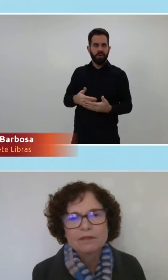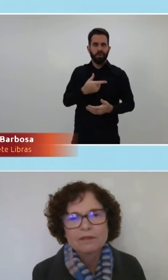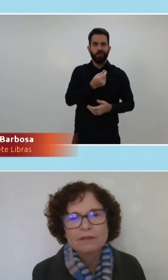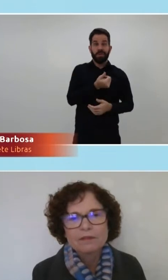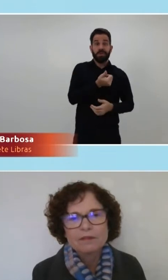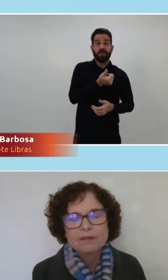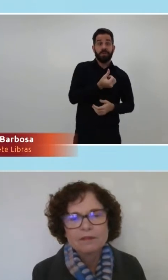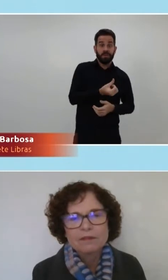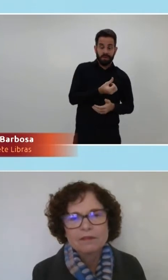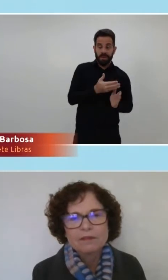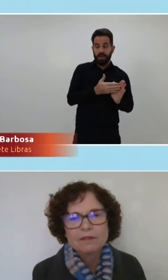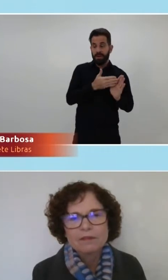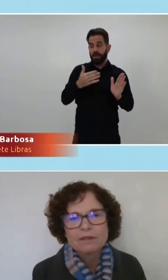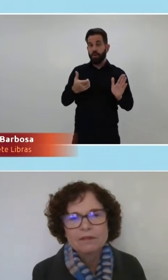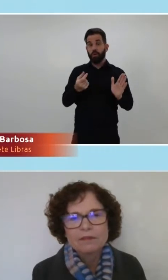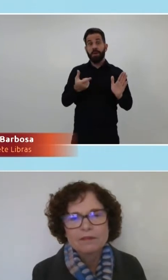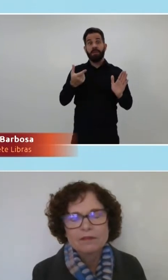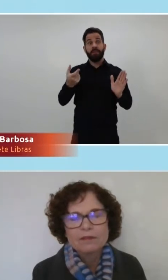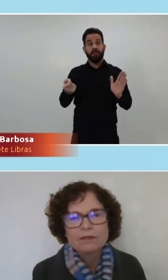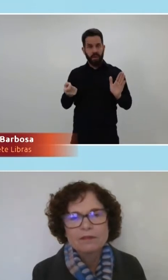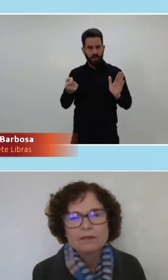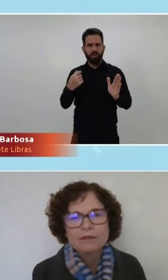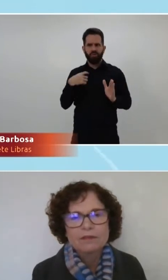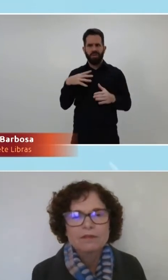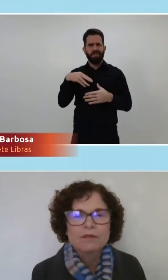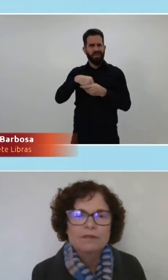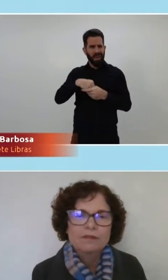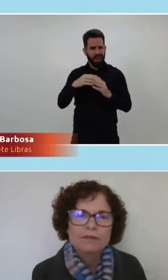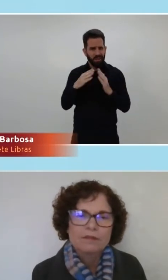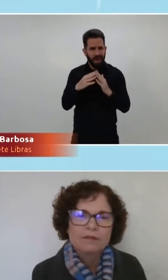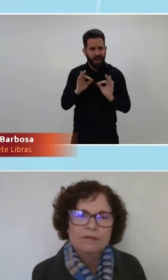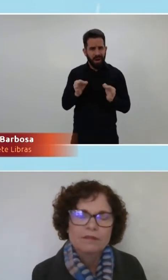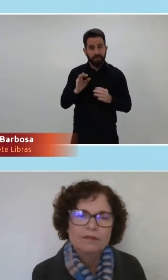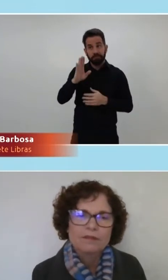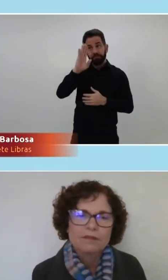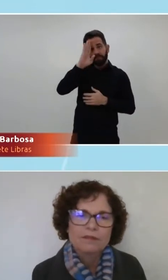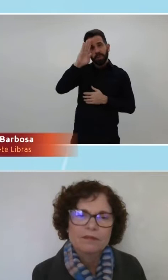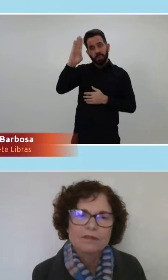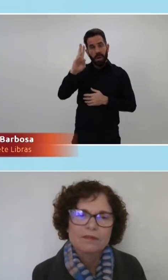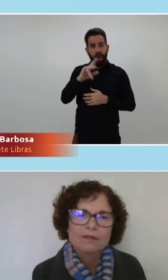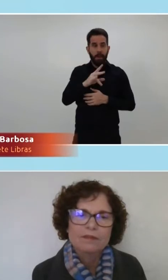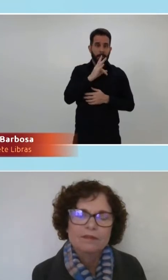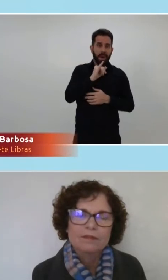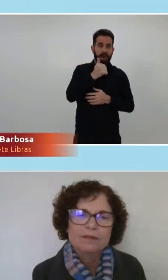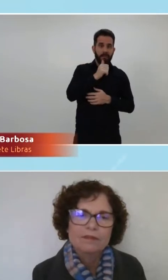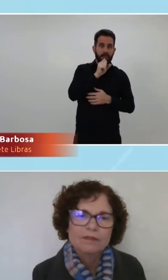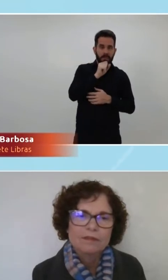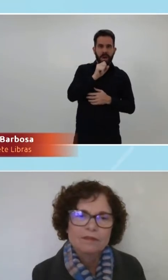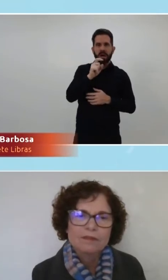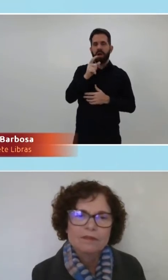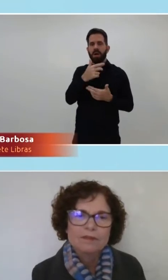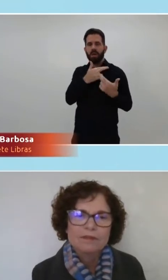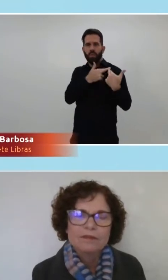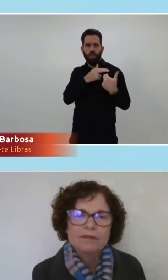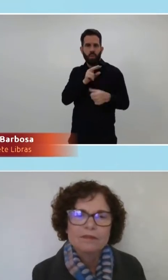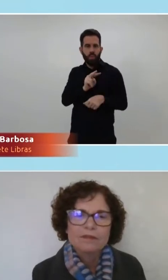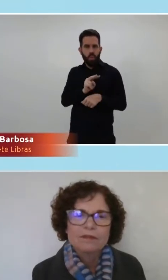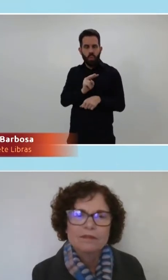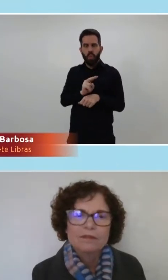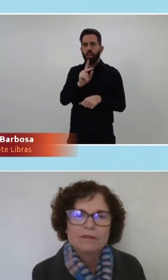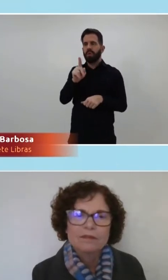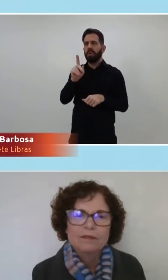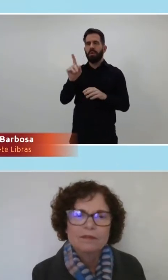ocorre dentro de casa, não é? Principalmente por pais, cuidadores, parentes. Como é que dá para a